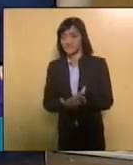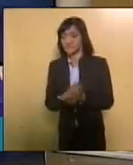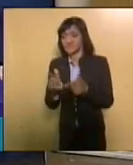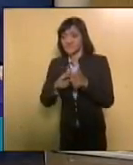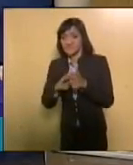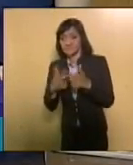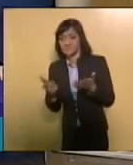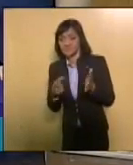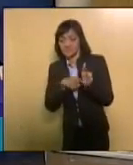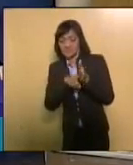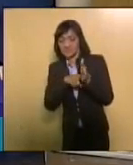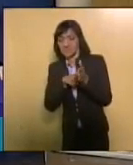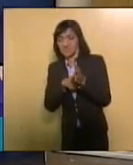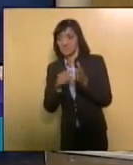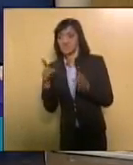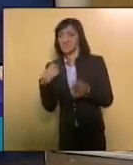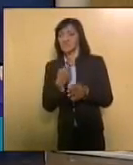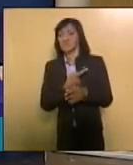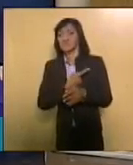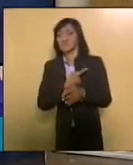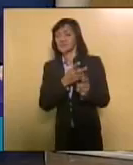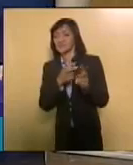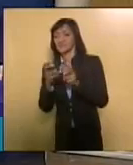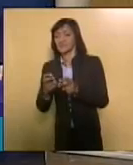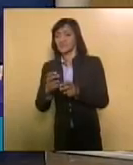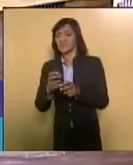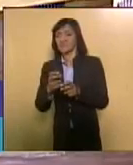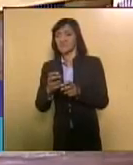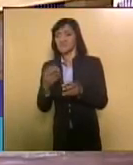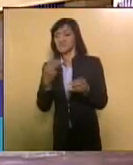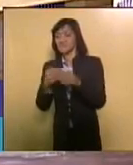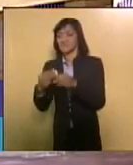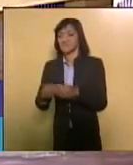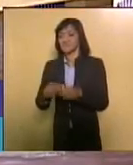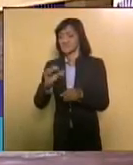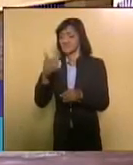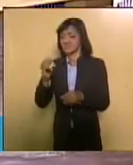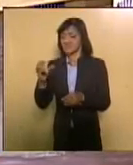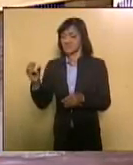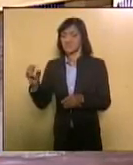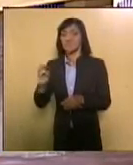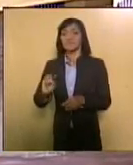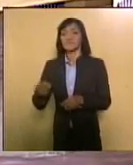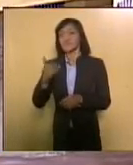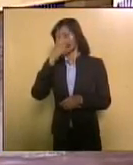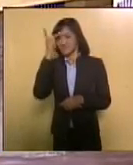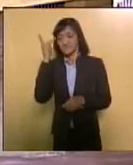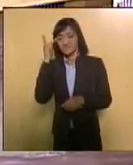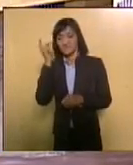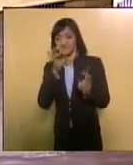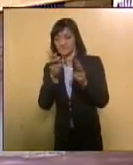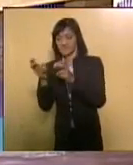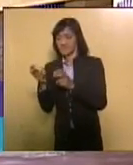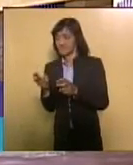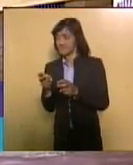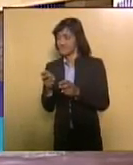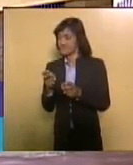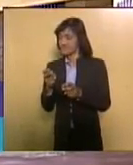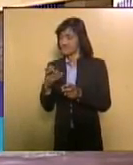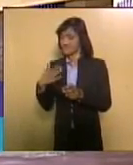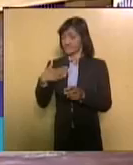estatísticas nós lidamos com os municípios com mais de 100.000 habitantes E aí olhando esses municípios de mais de 100.000 habitantes não há novidades